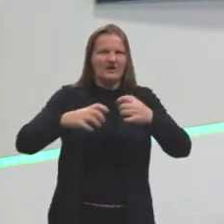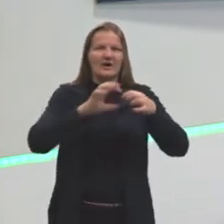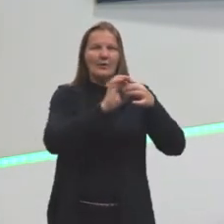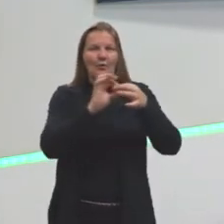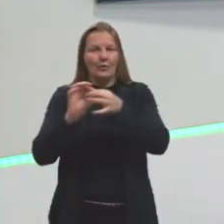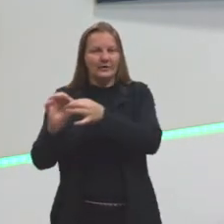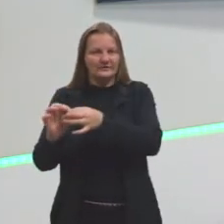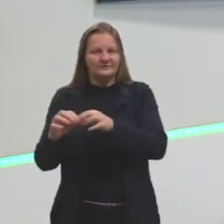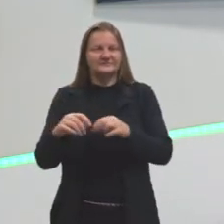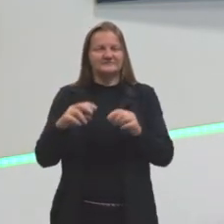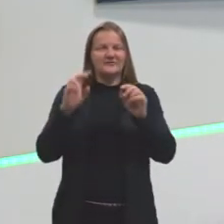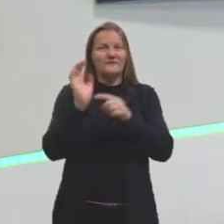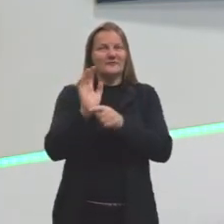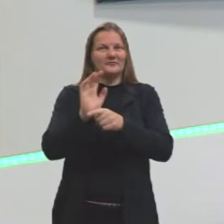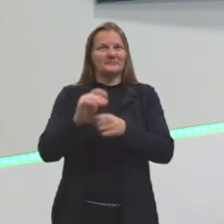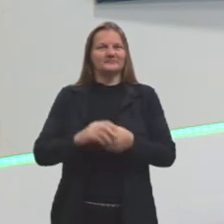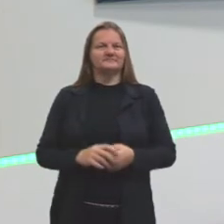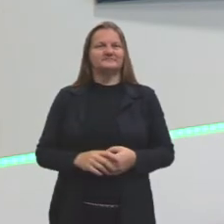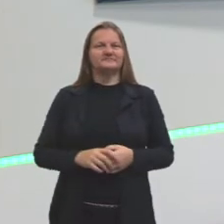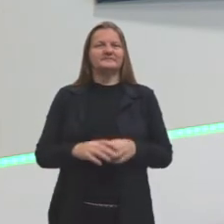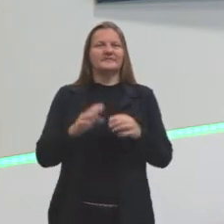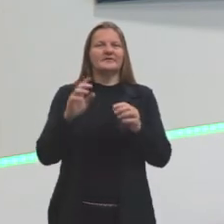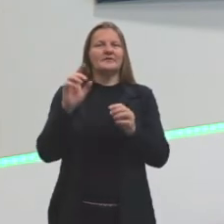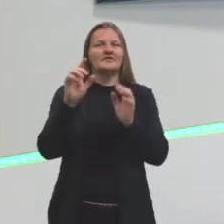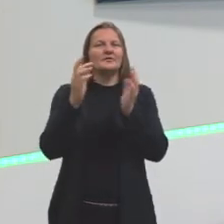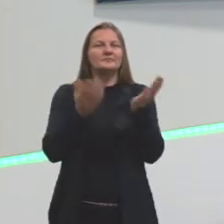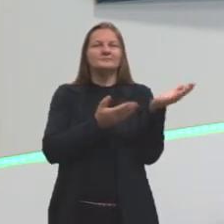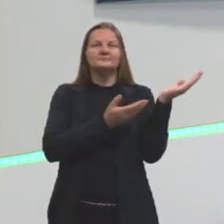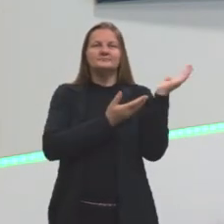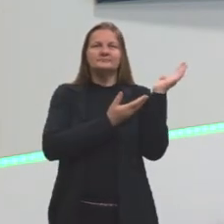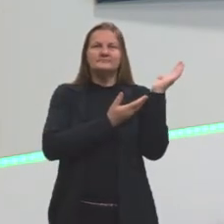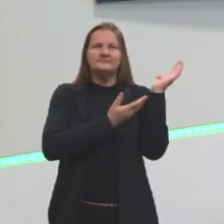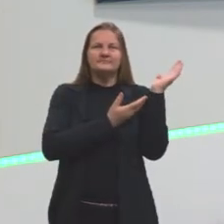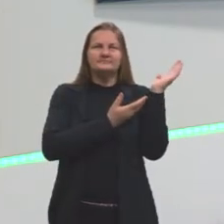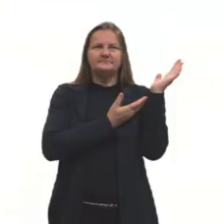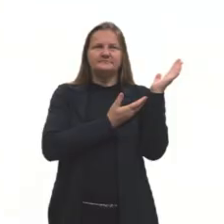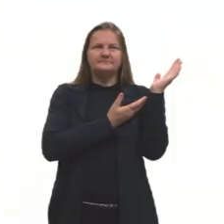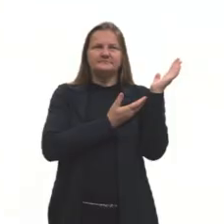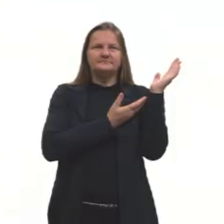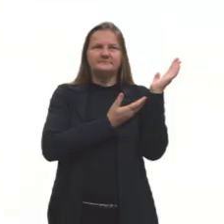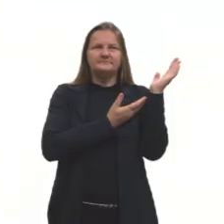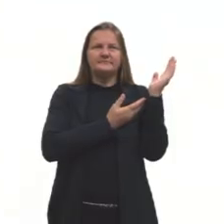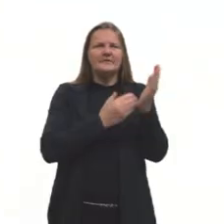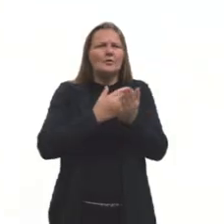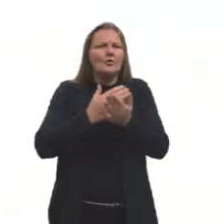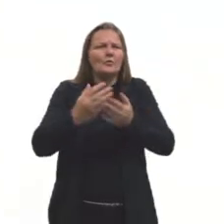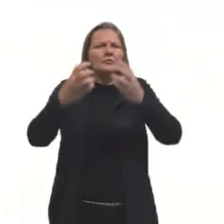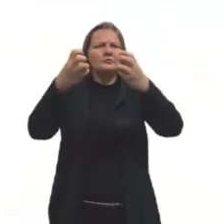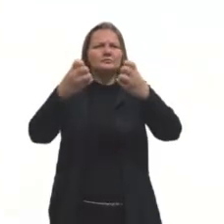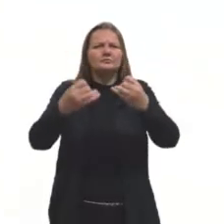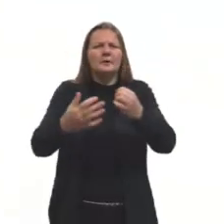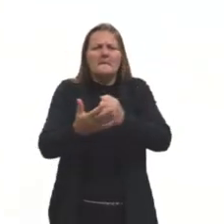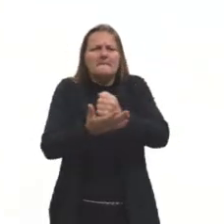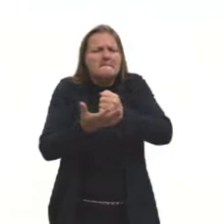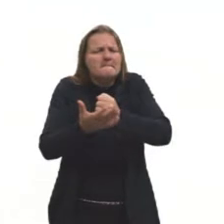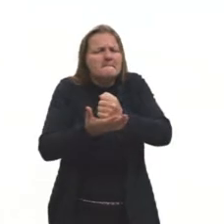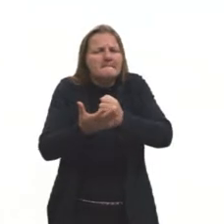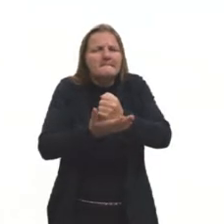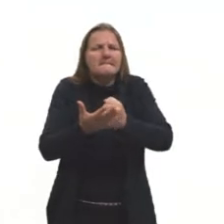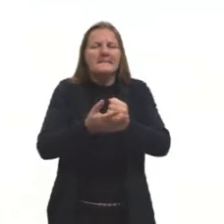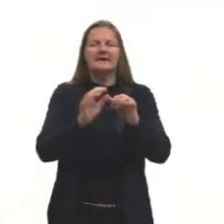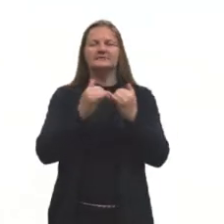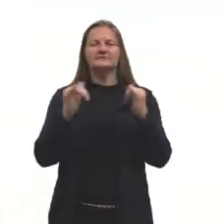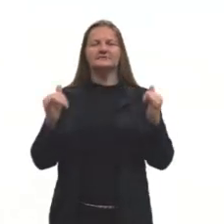dessa desse tipo de eletricidade bom então para começar a eletricidade do modo mais básico que a gente conhece